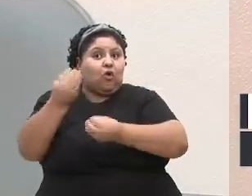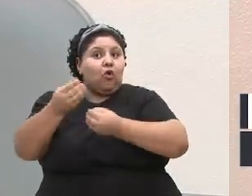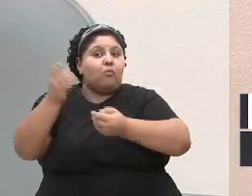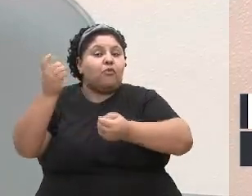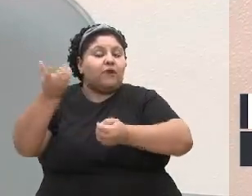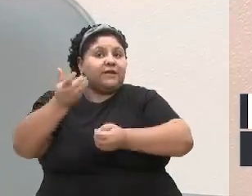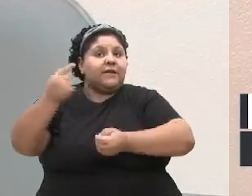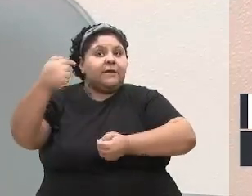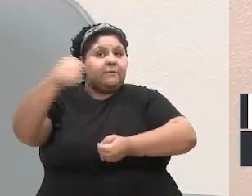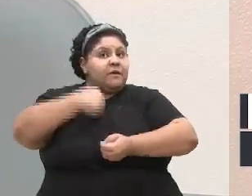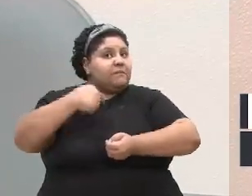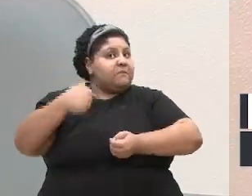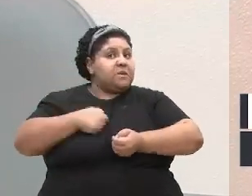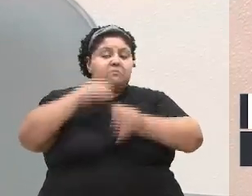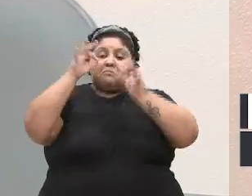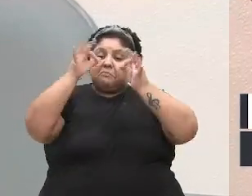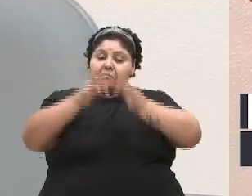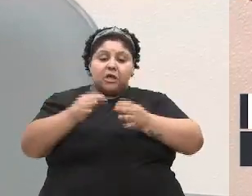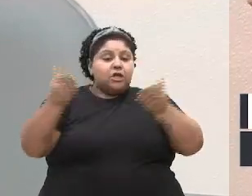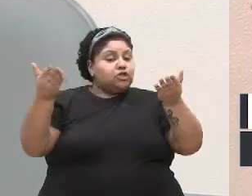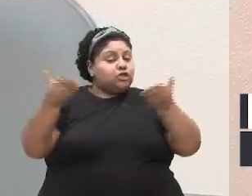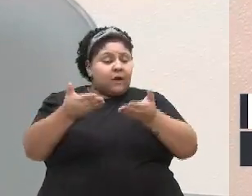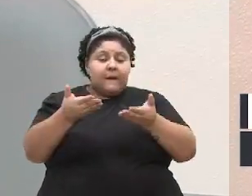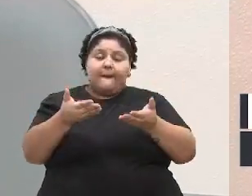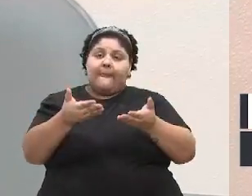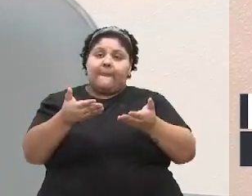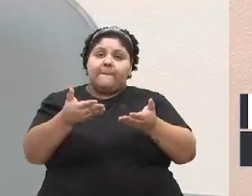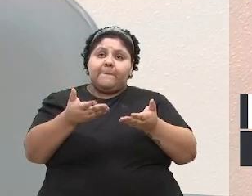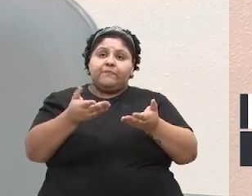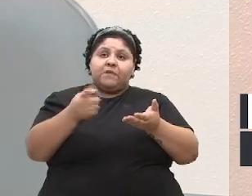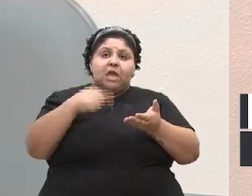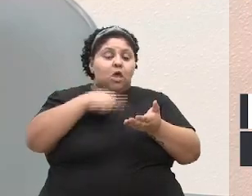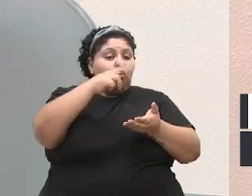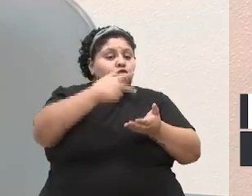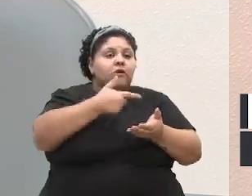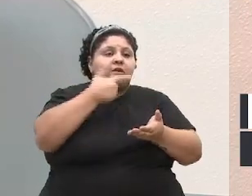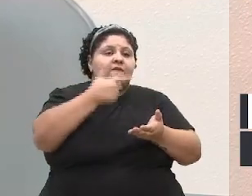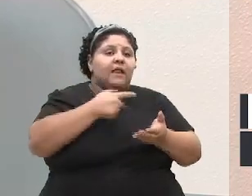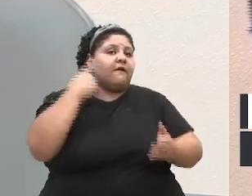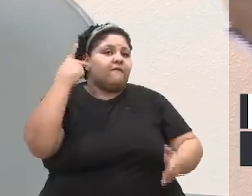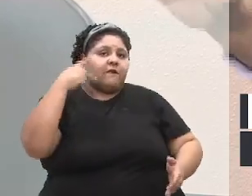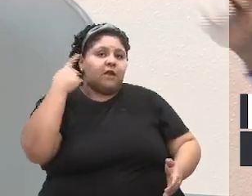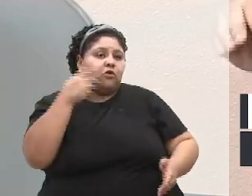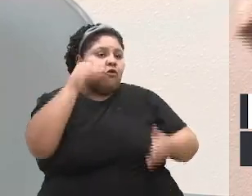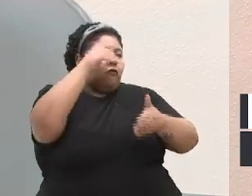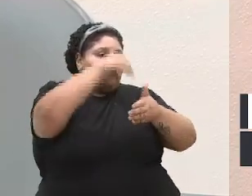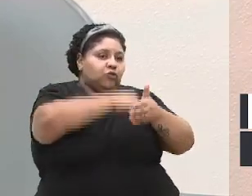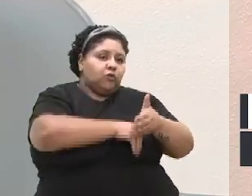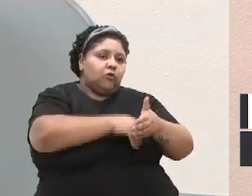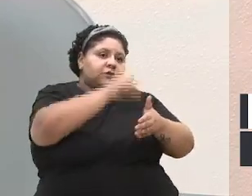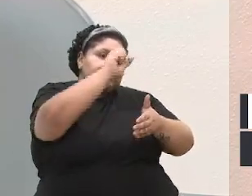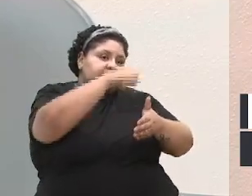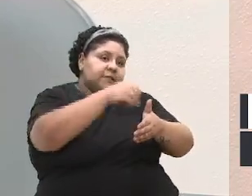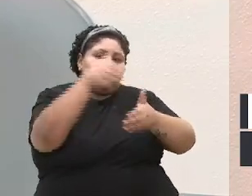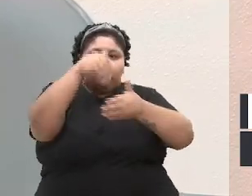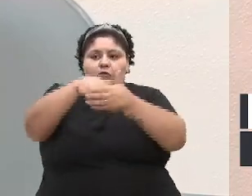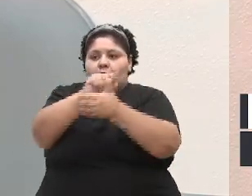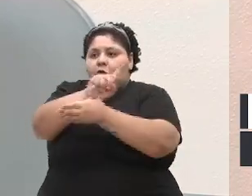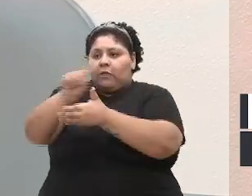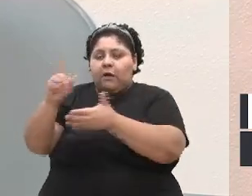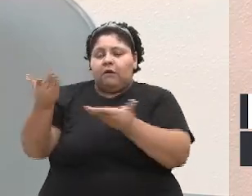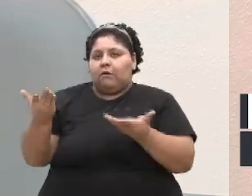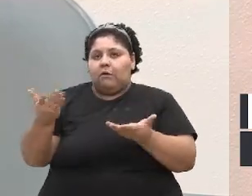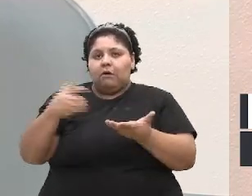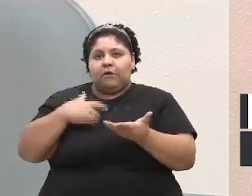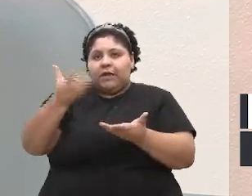E para mim está tudo certo e eu jamais vou dizer fulano de tal votou desta forma e eu queria que tivesse votado